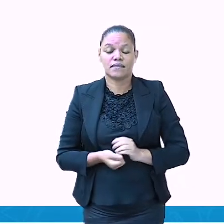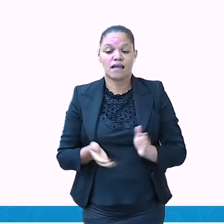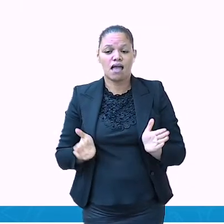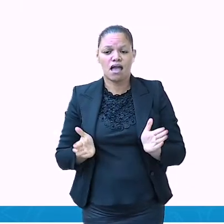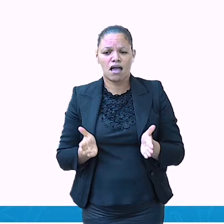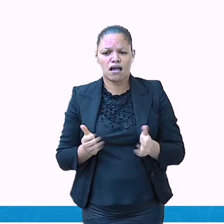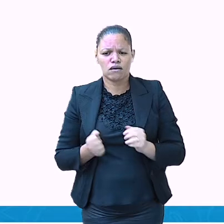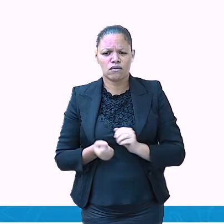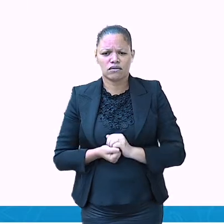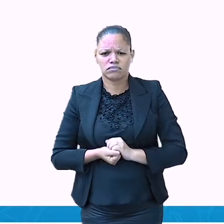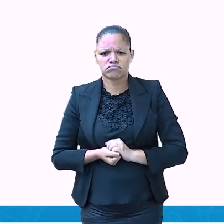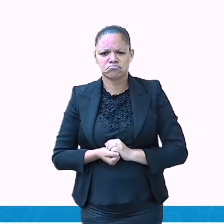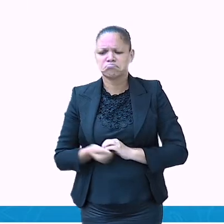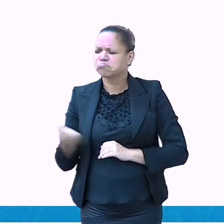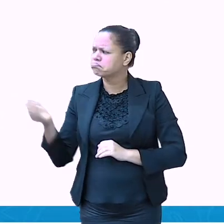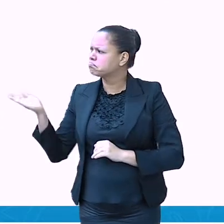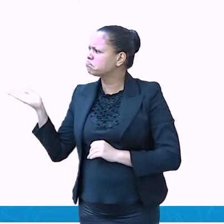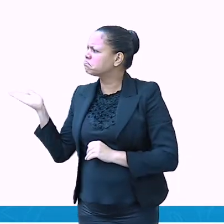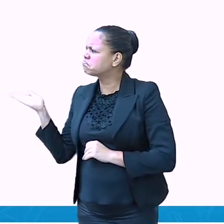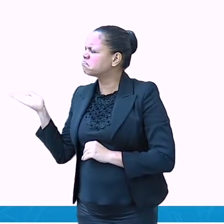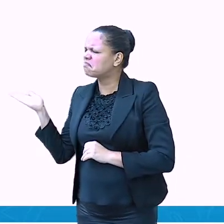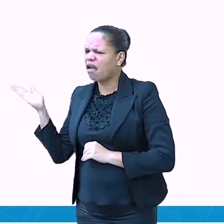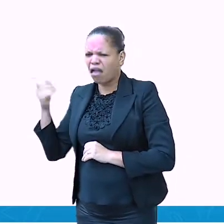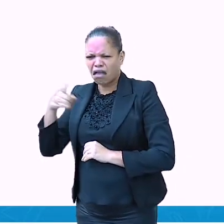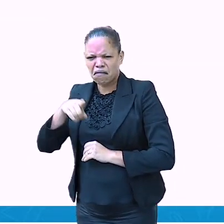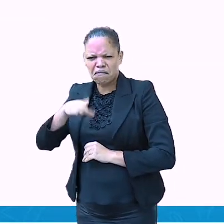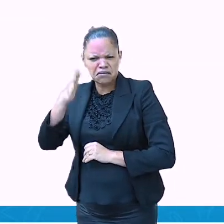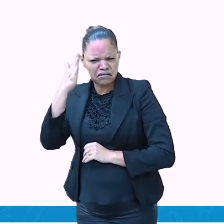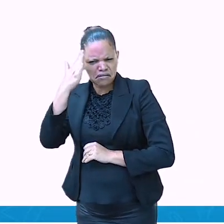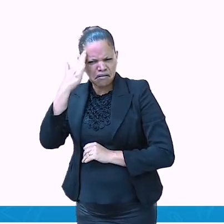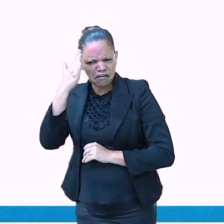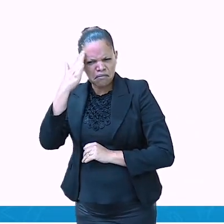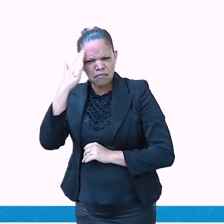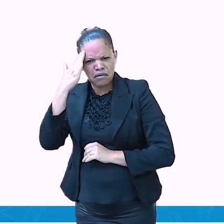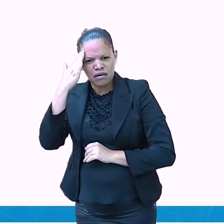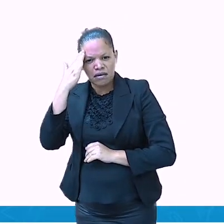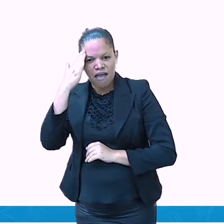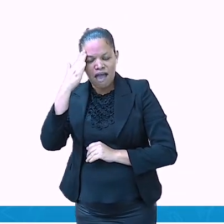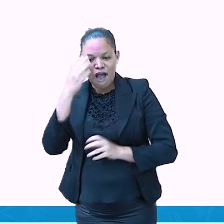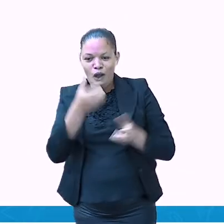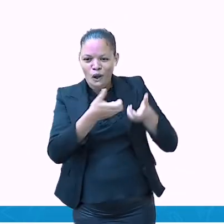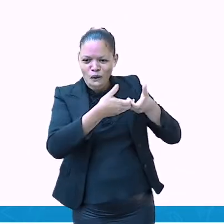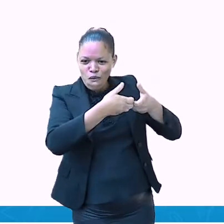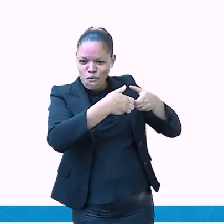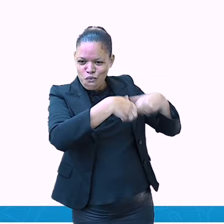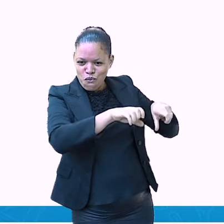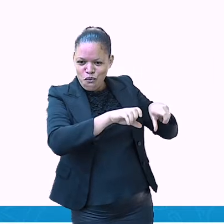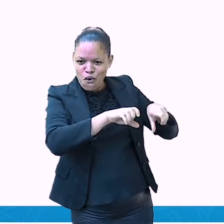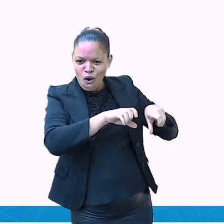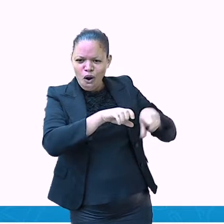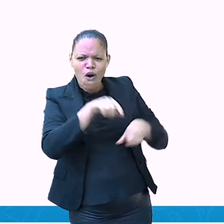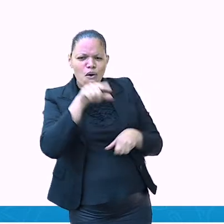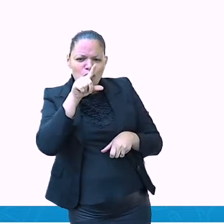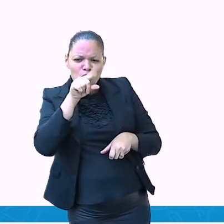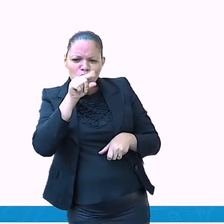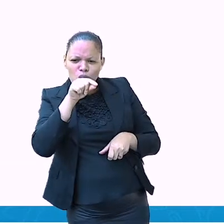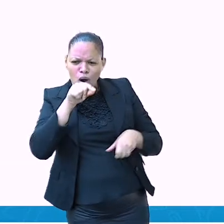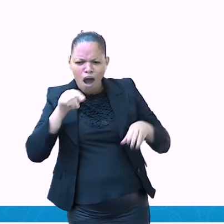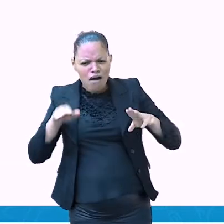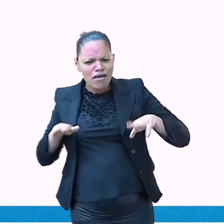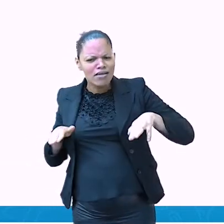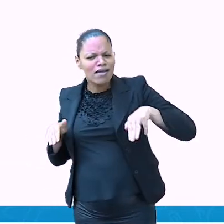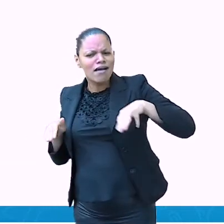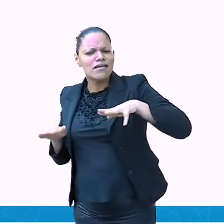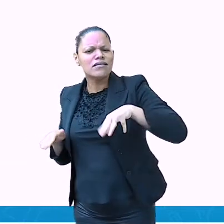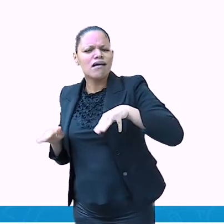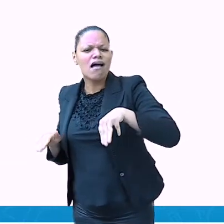Agora, uma curiosidade. Você sabia que os ovos, eles têm ali microporos, que